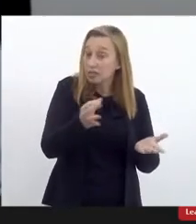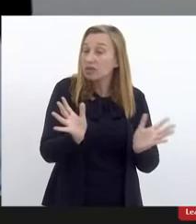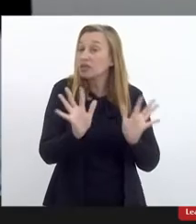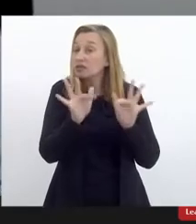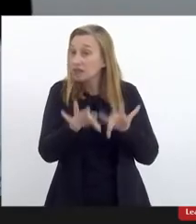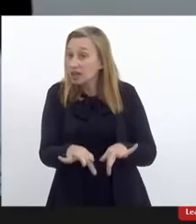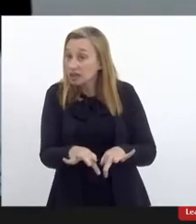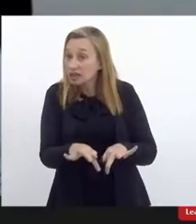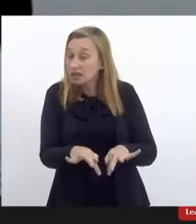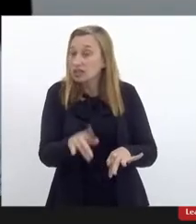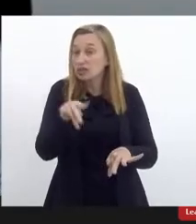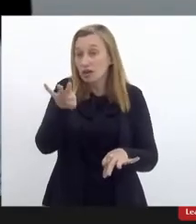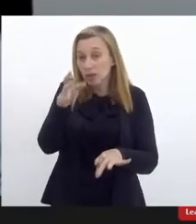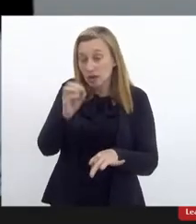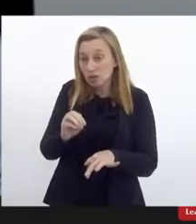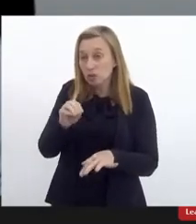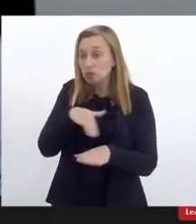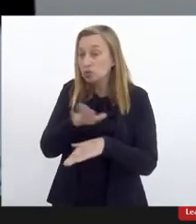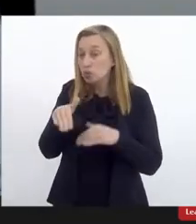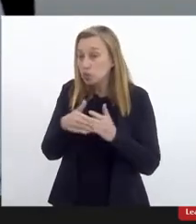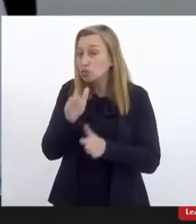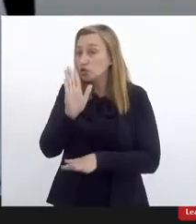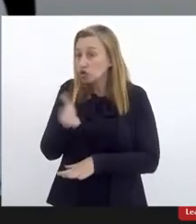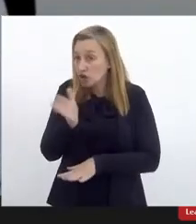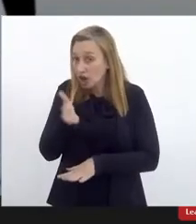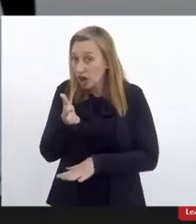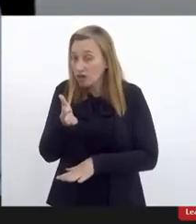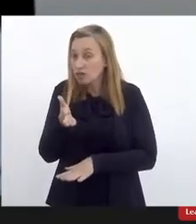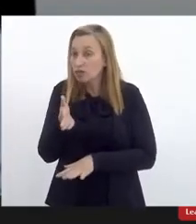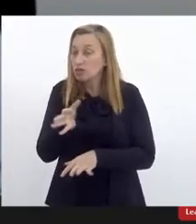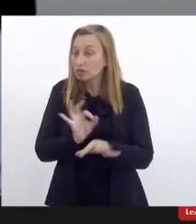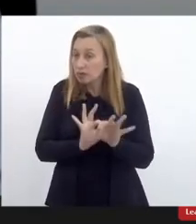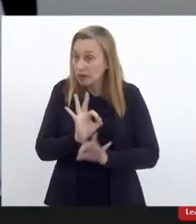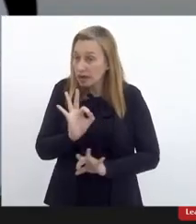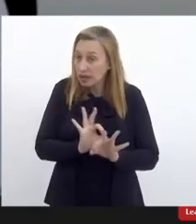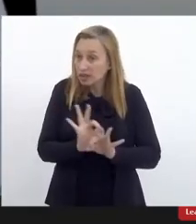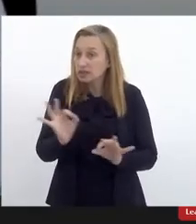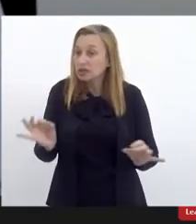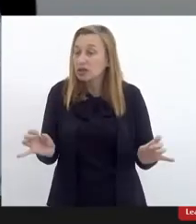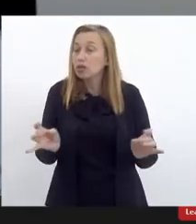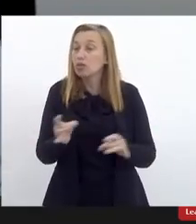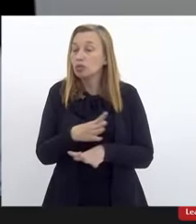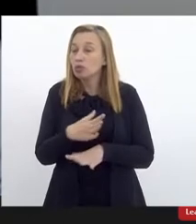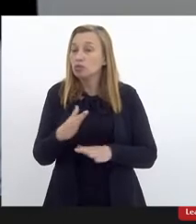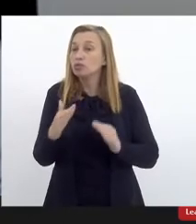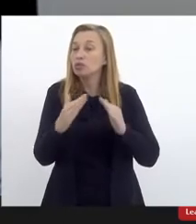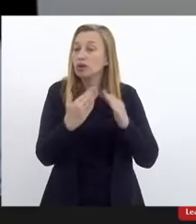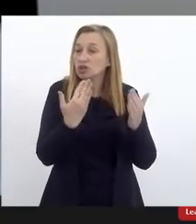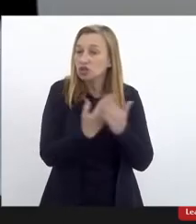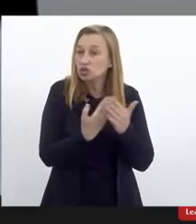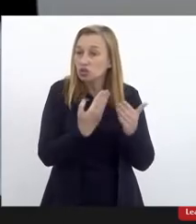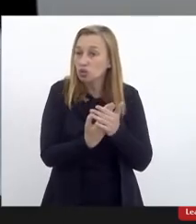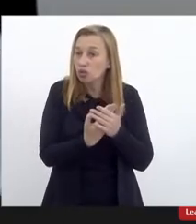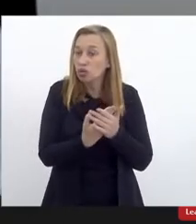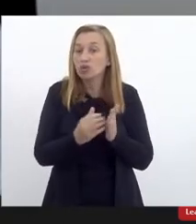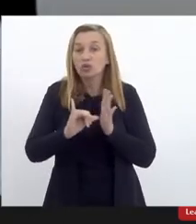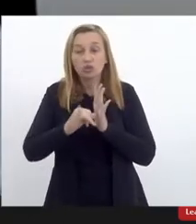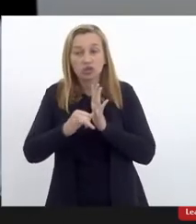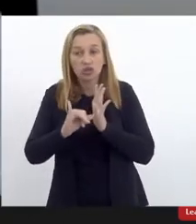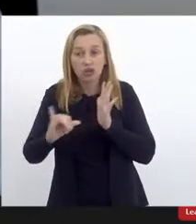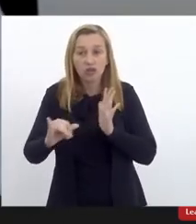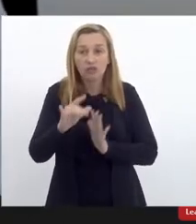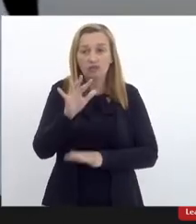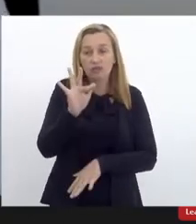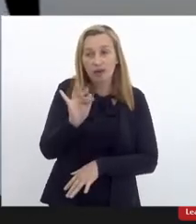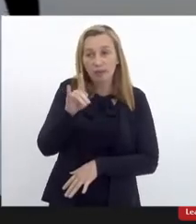os laboratórios como um todo já foram viabilizados, enfim, já estão à disposição das escolas nos termos daquele edital FAPERJ, que foi uma